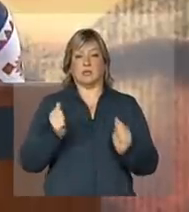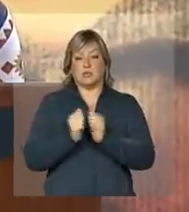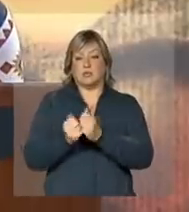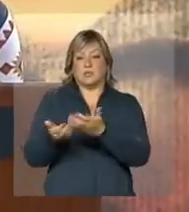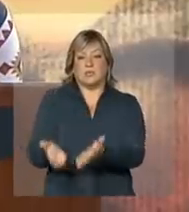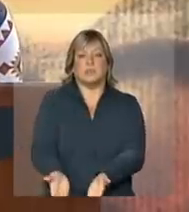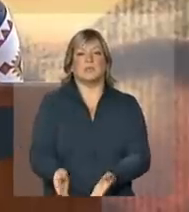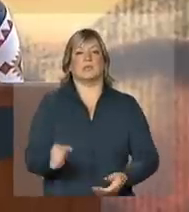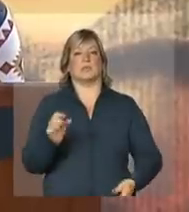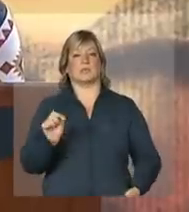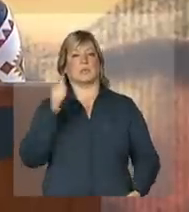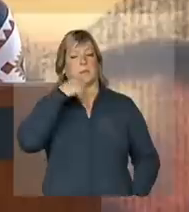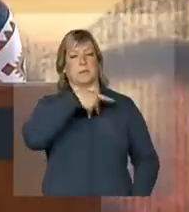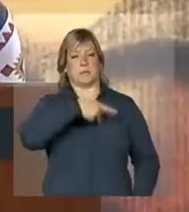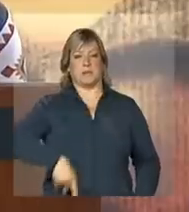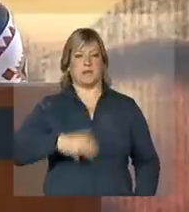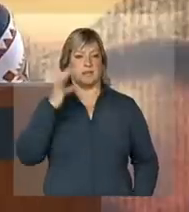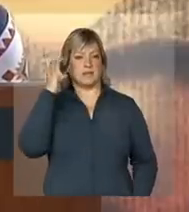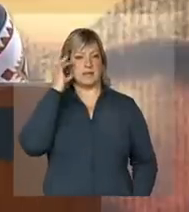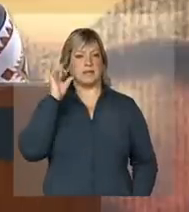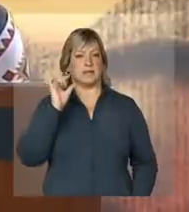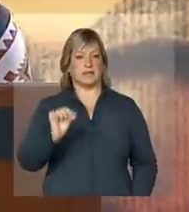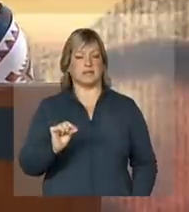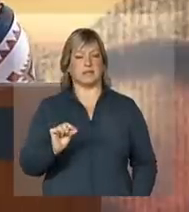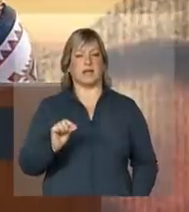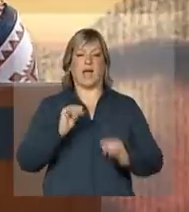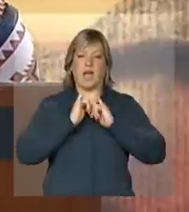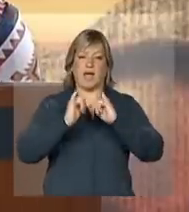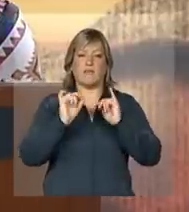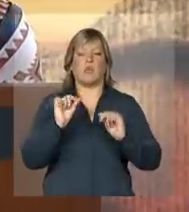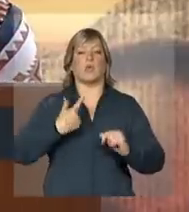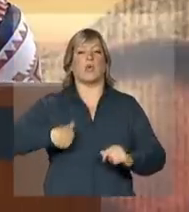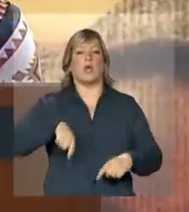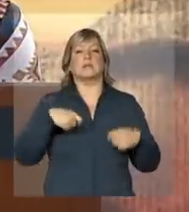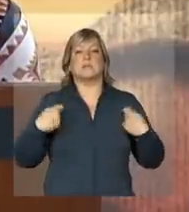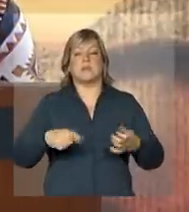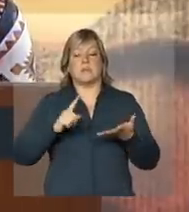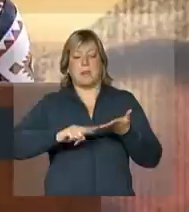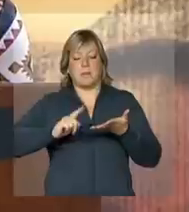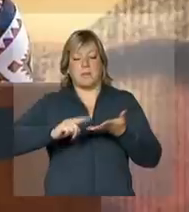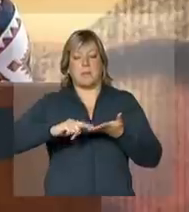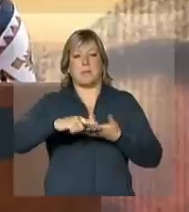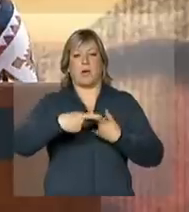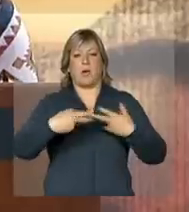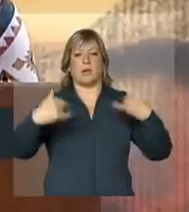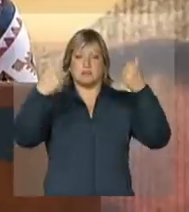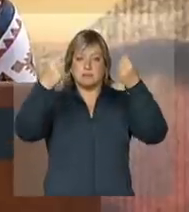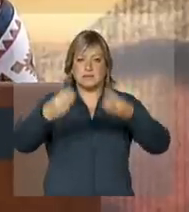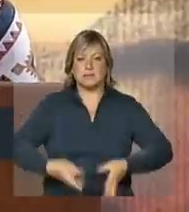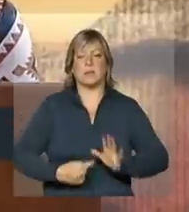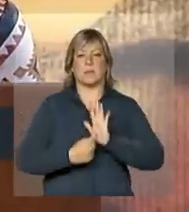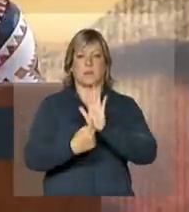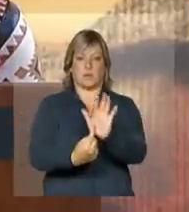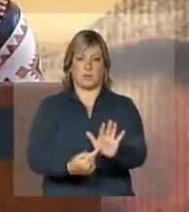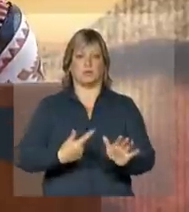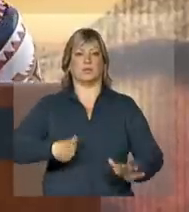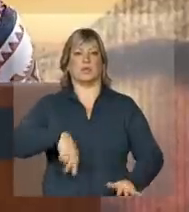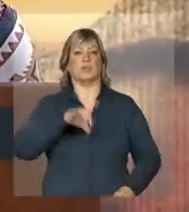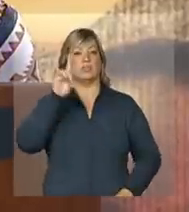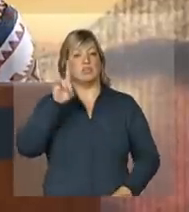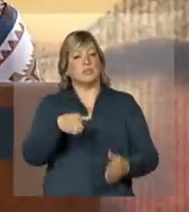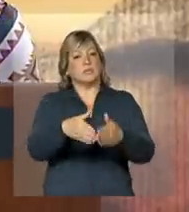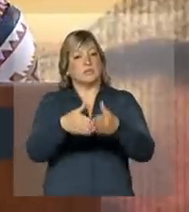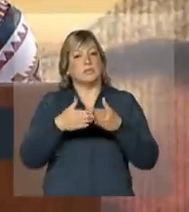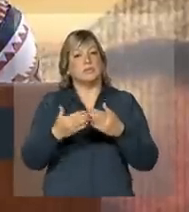presidência da república reivindicando os nossos direitos e